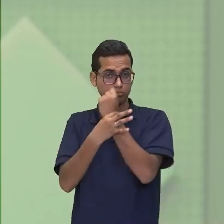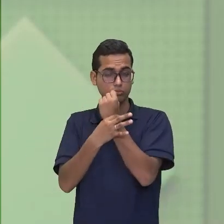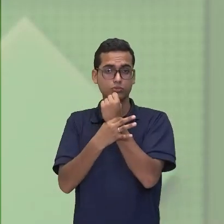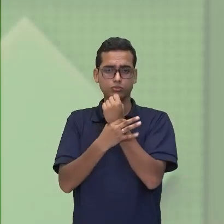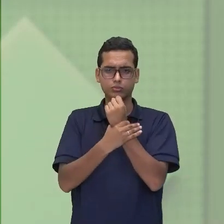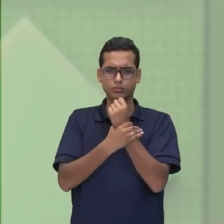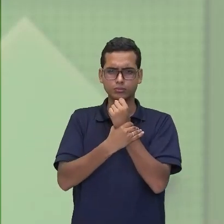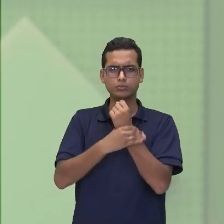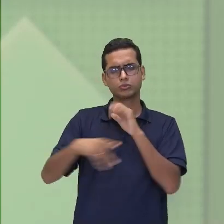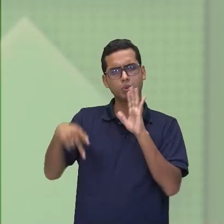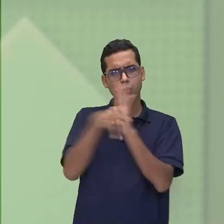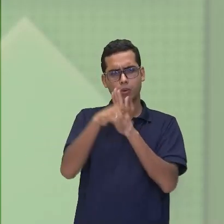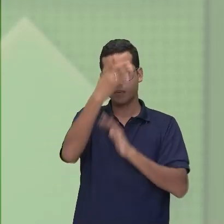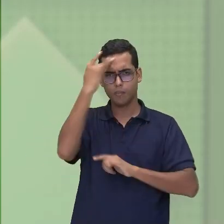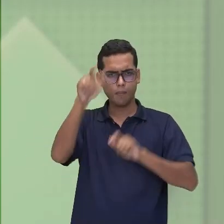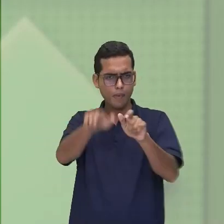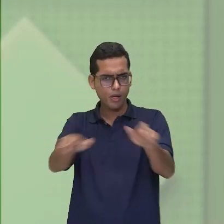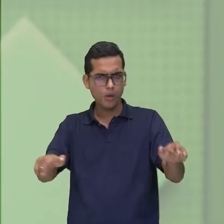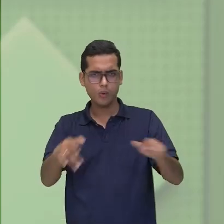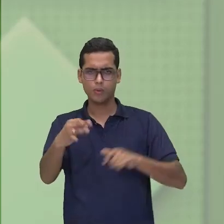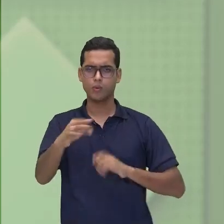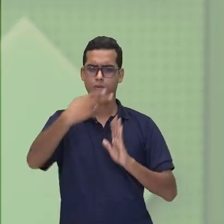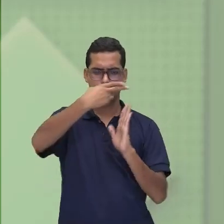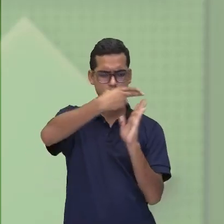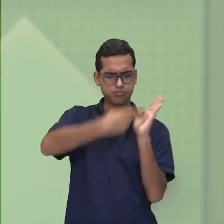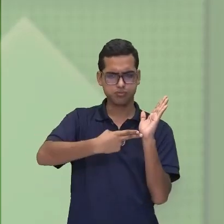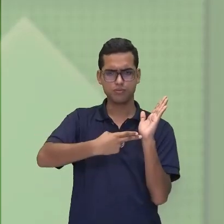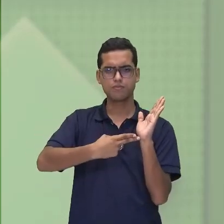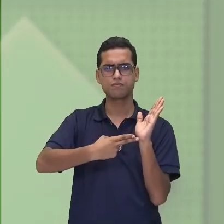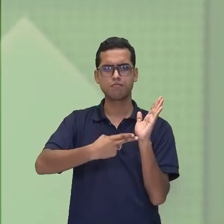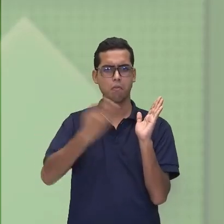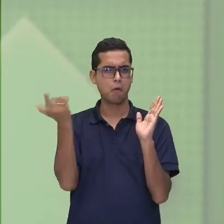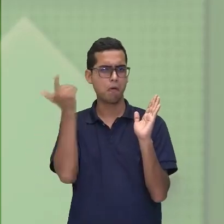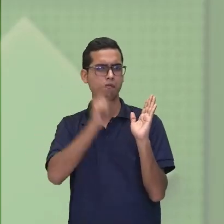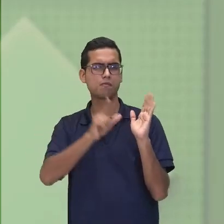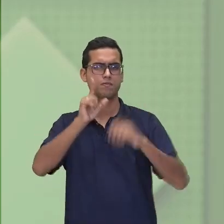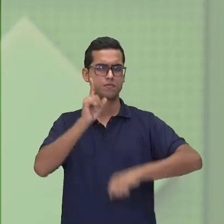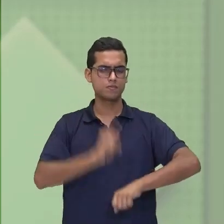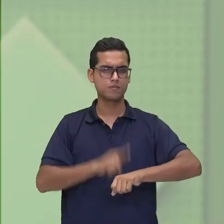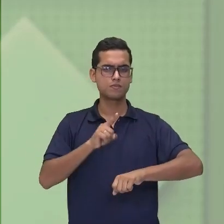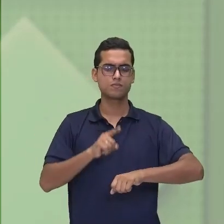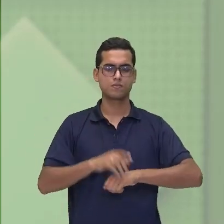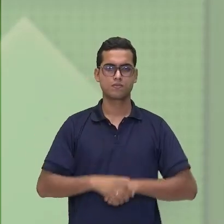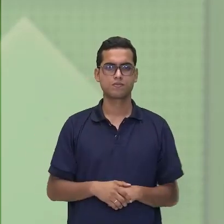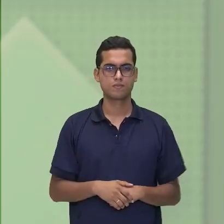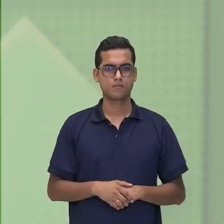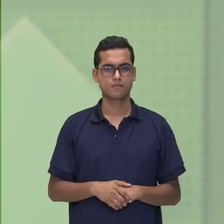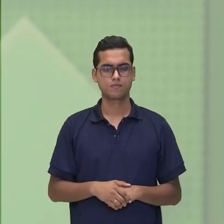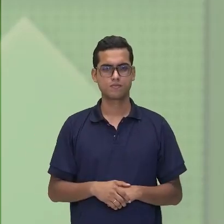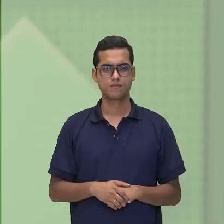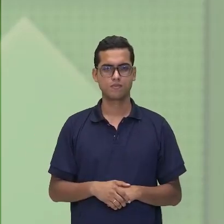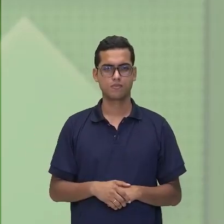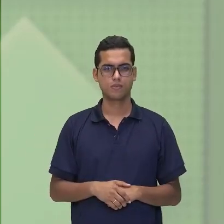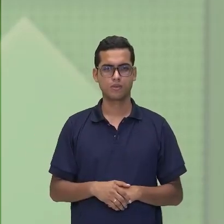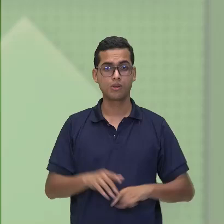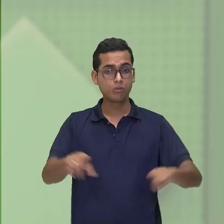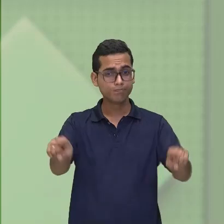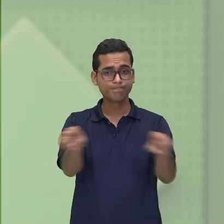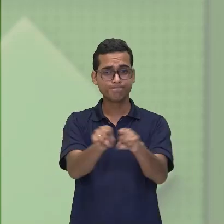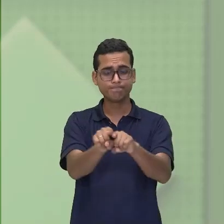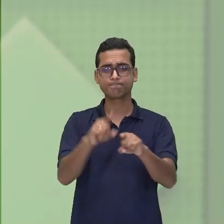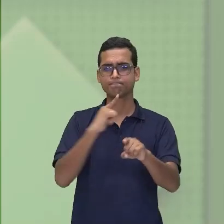né, para o paciente, certo? E nós temos a aplicação também dentro do